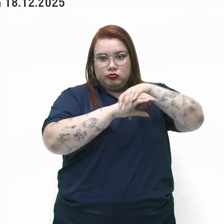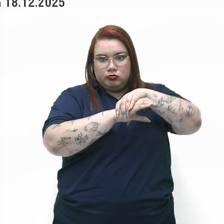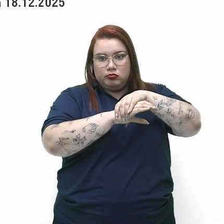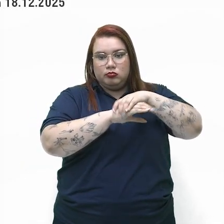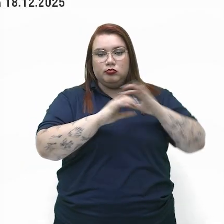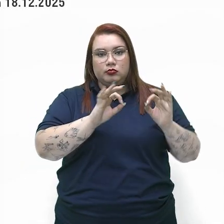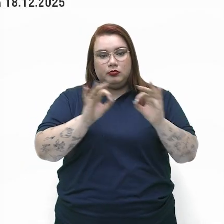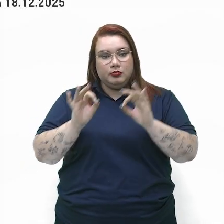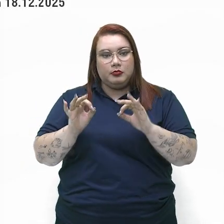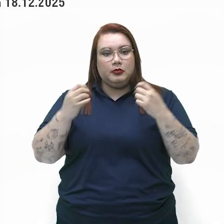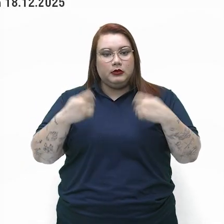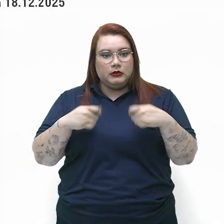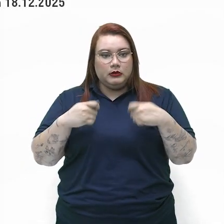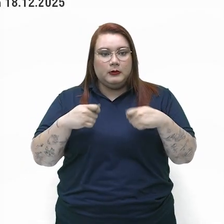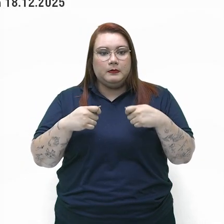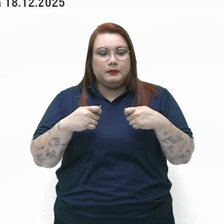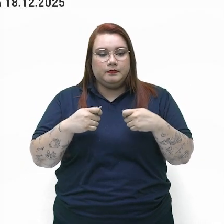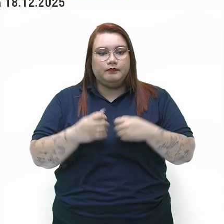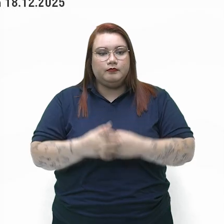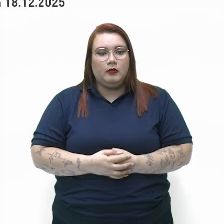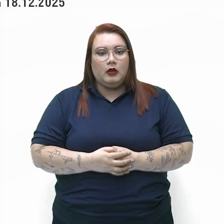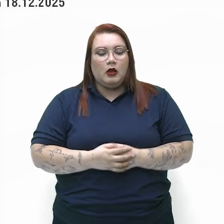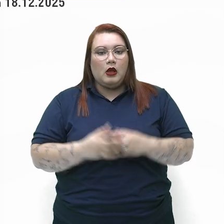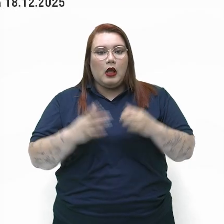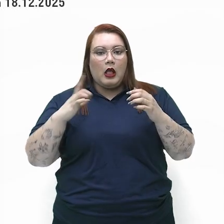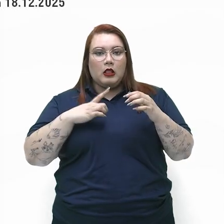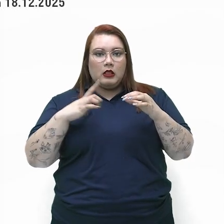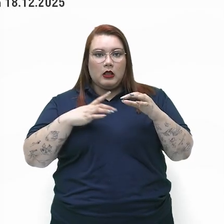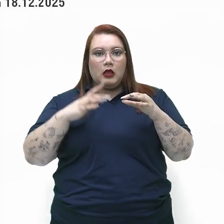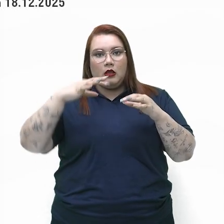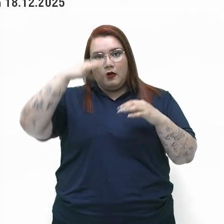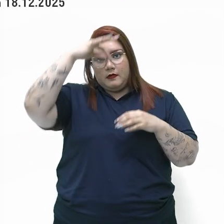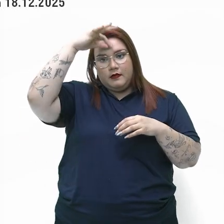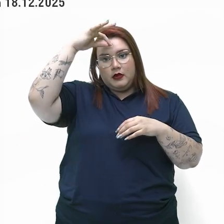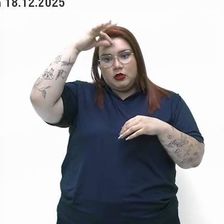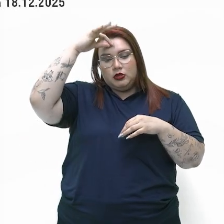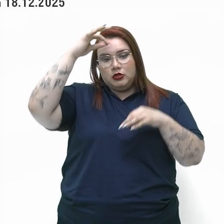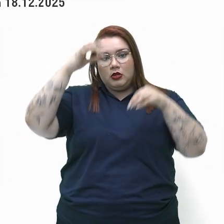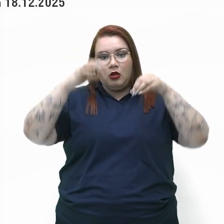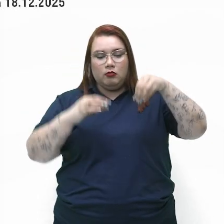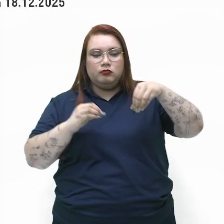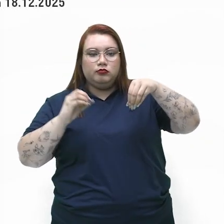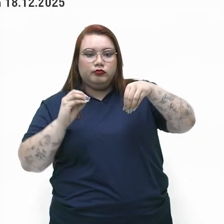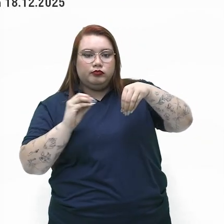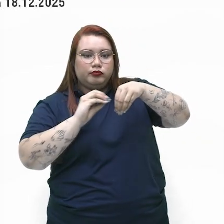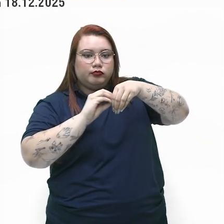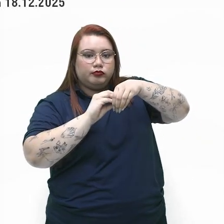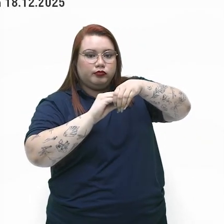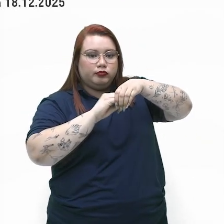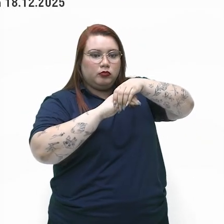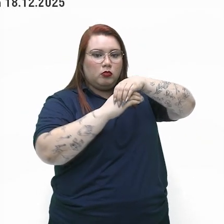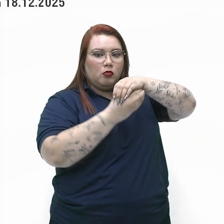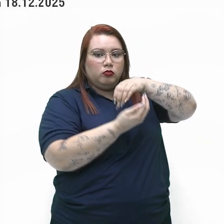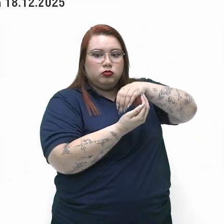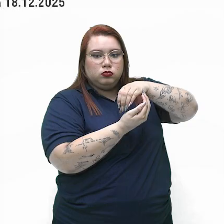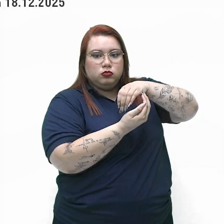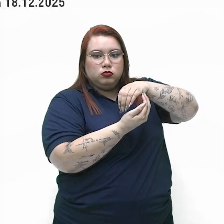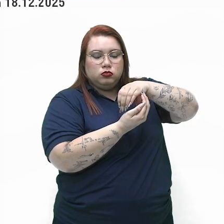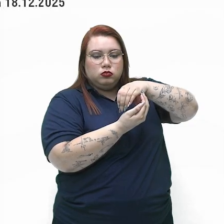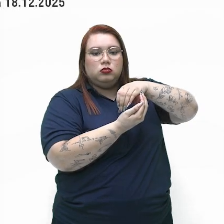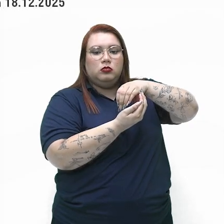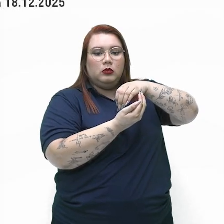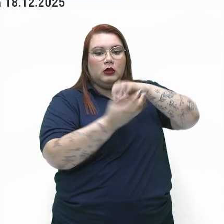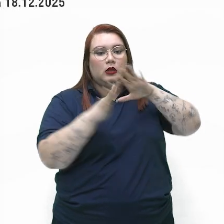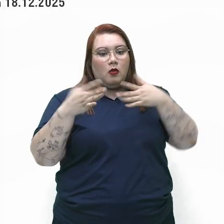com o formato de uma semisfera. Ele é introduzido pela vagina até a entrada do útero, atuando como uma barreira